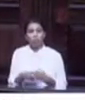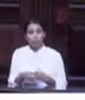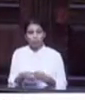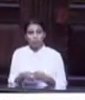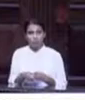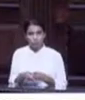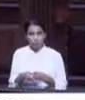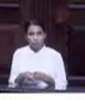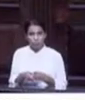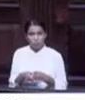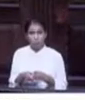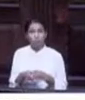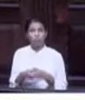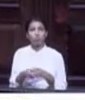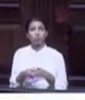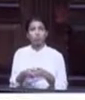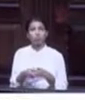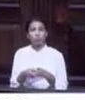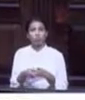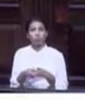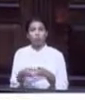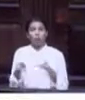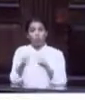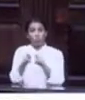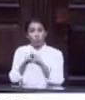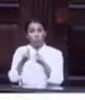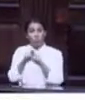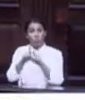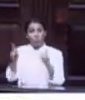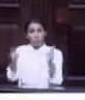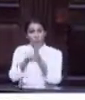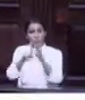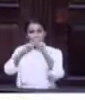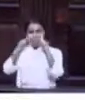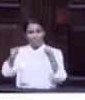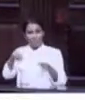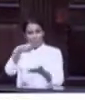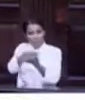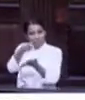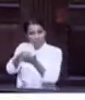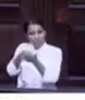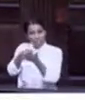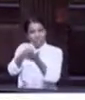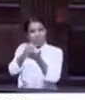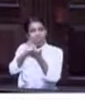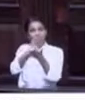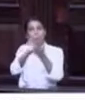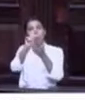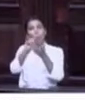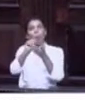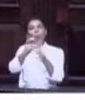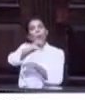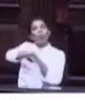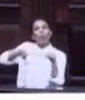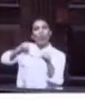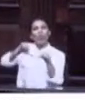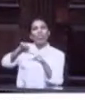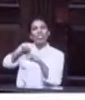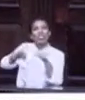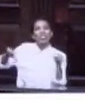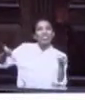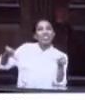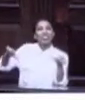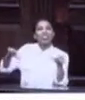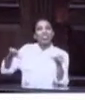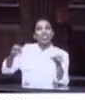porque ele sai da folha de ativo e entra na folha de inativo. Que igualdade é essa? No